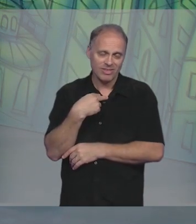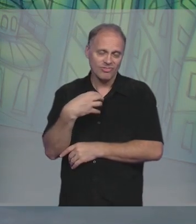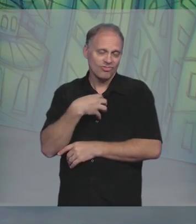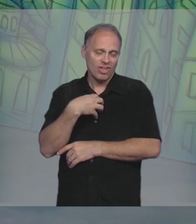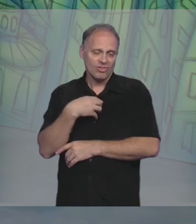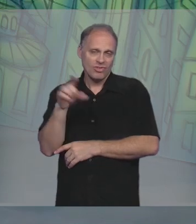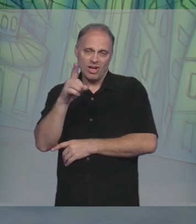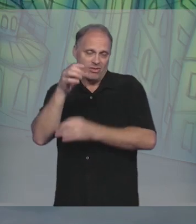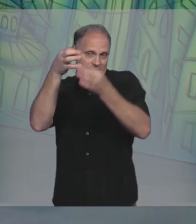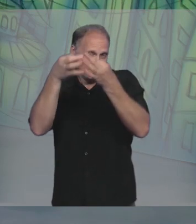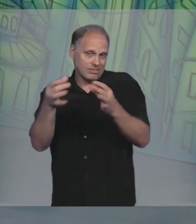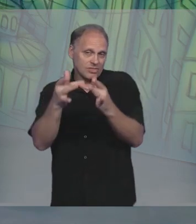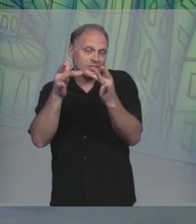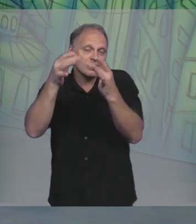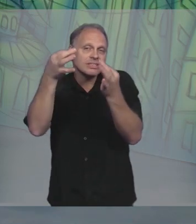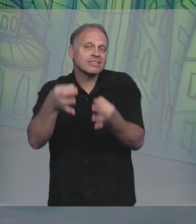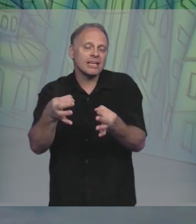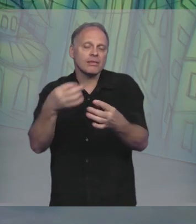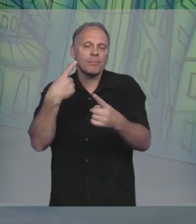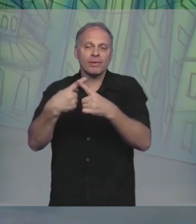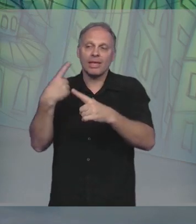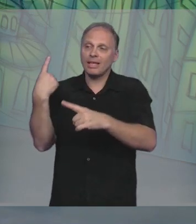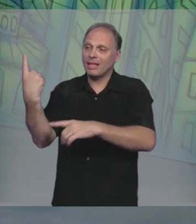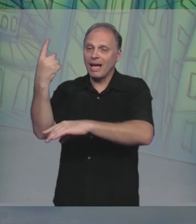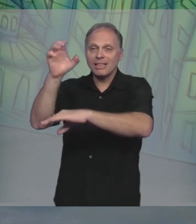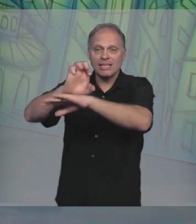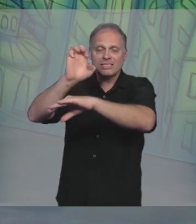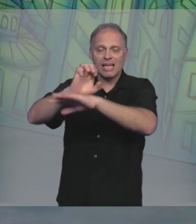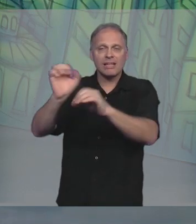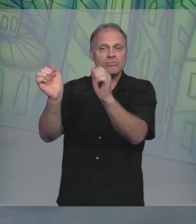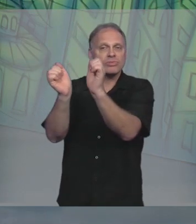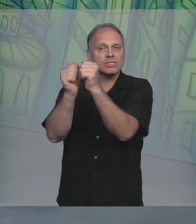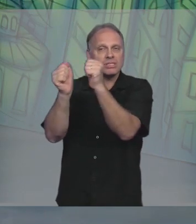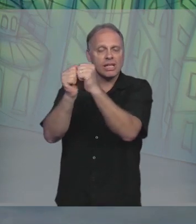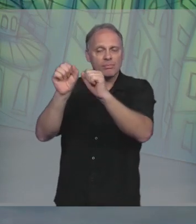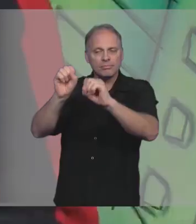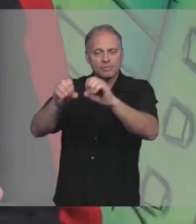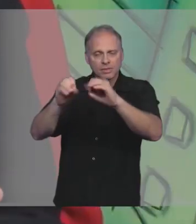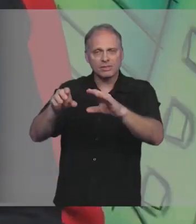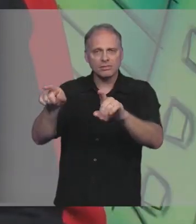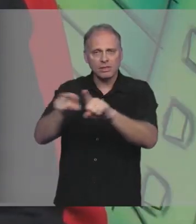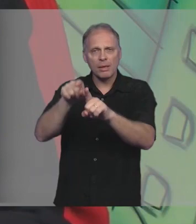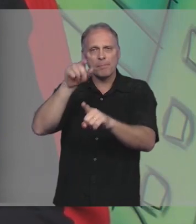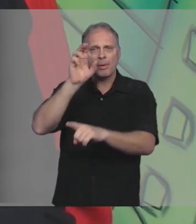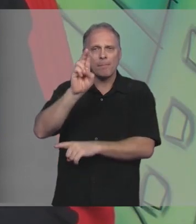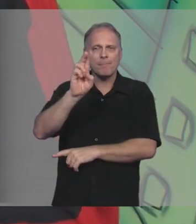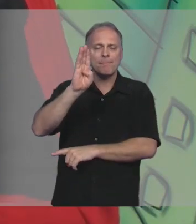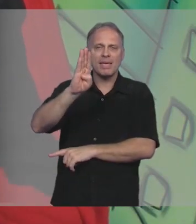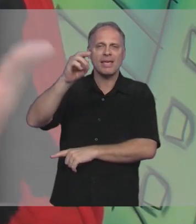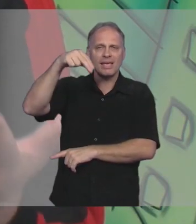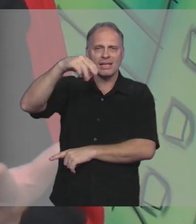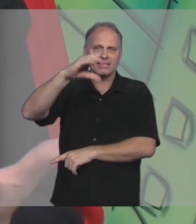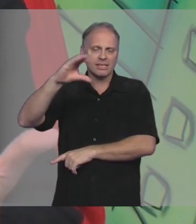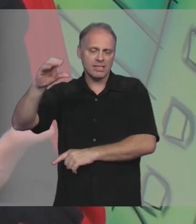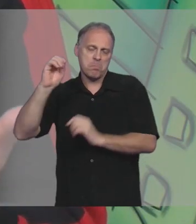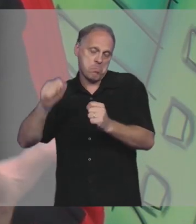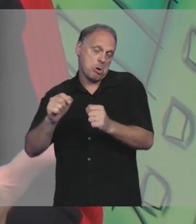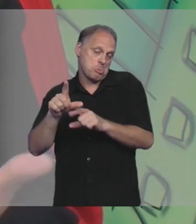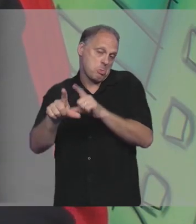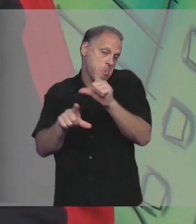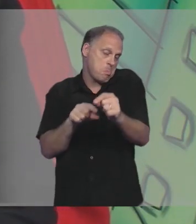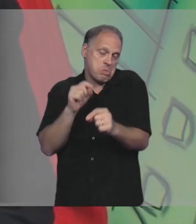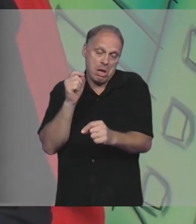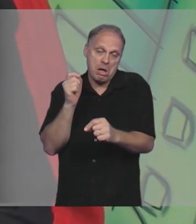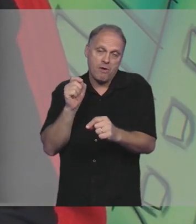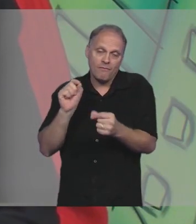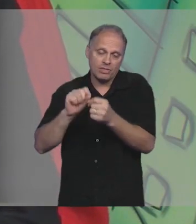forma não harmônica, porque cada sistema de ensino, pela BNCC, pode escolher oferecer todas